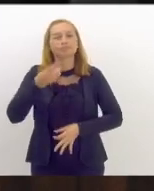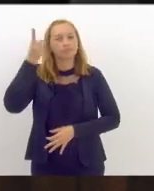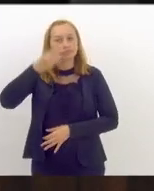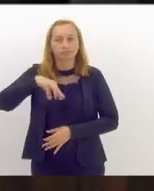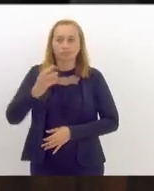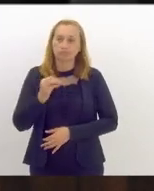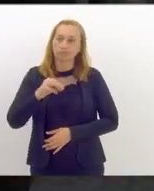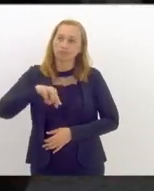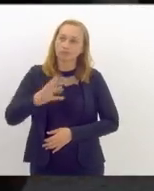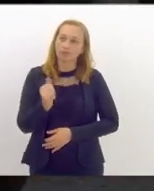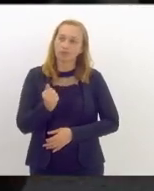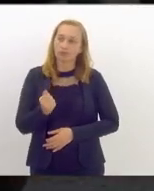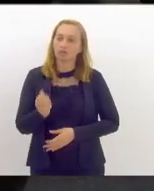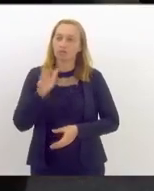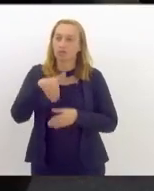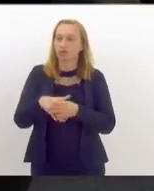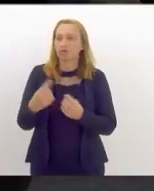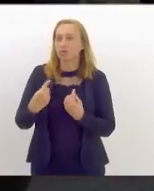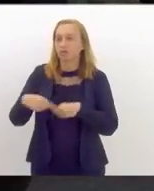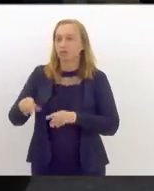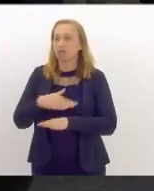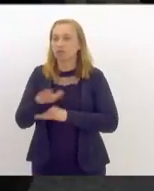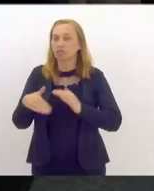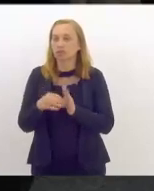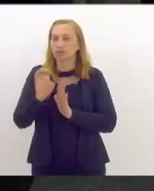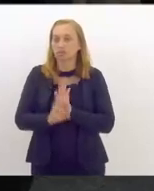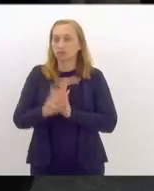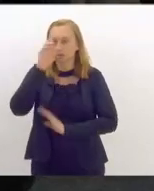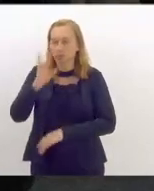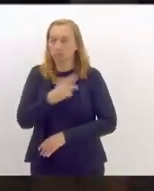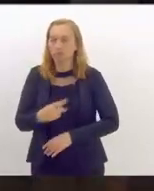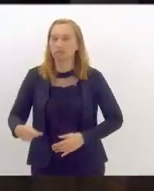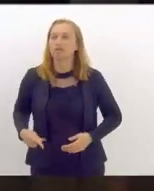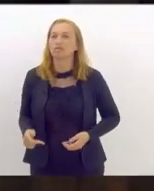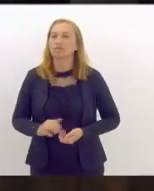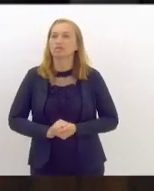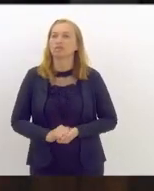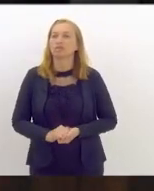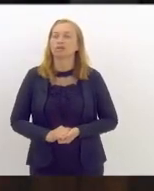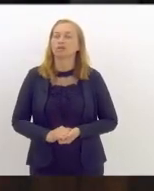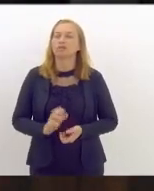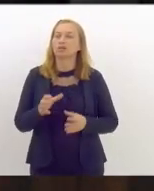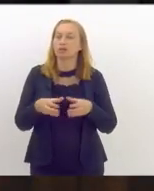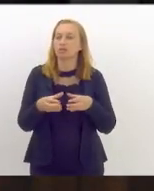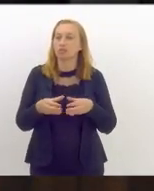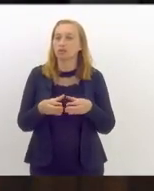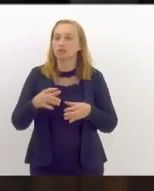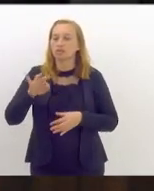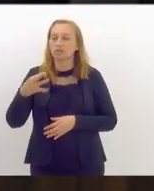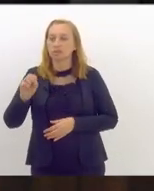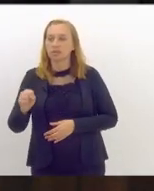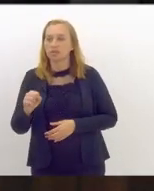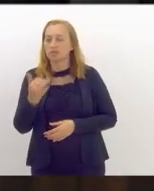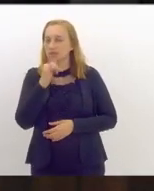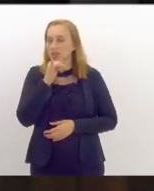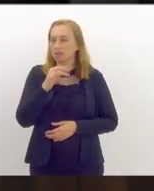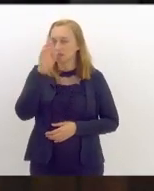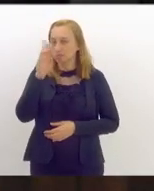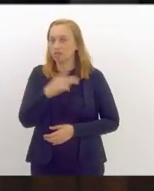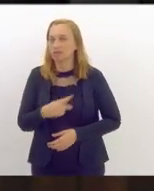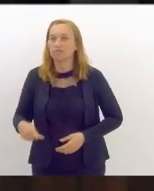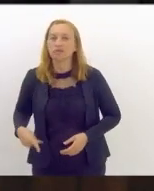Deputado Chico Machado todas as emendas sobre o presidente a comissão de Minas e energia